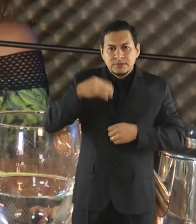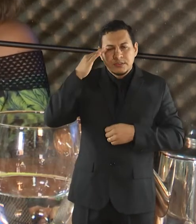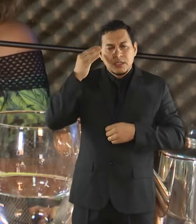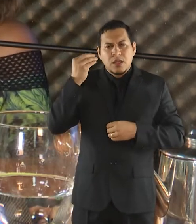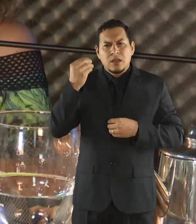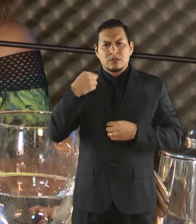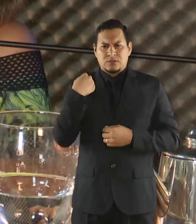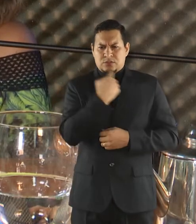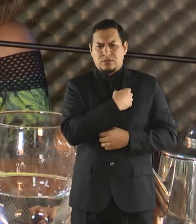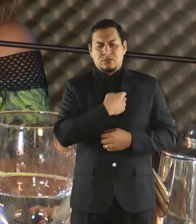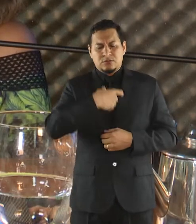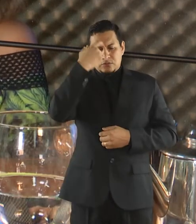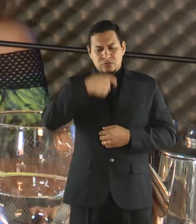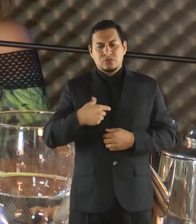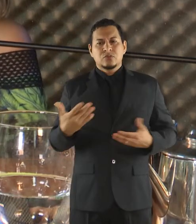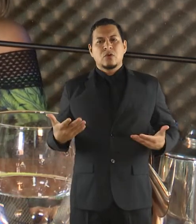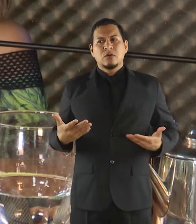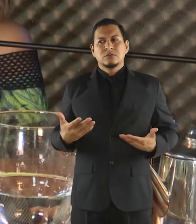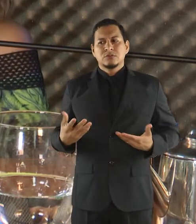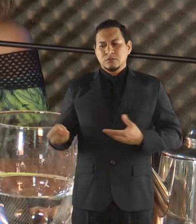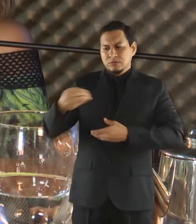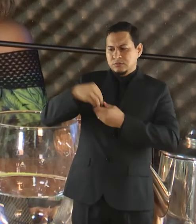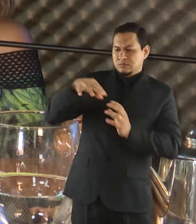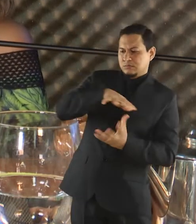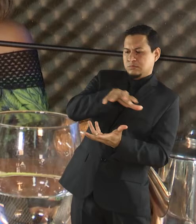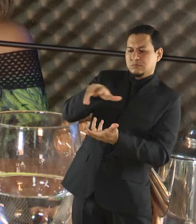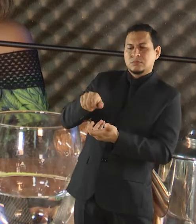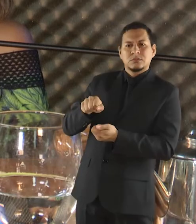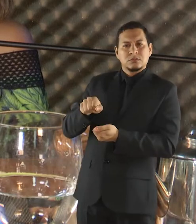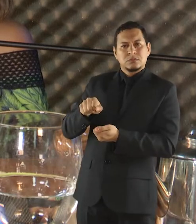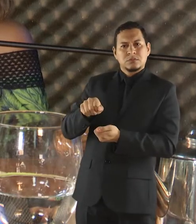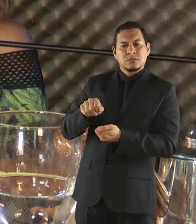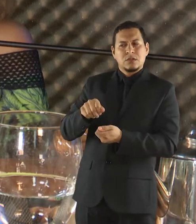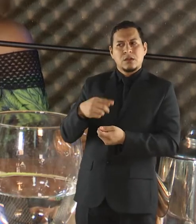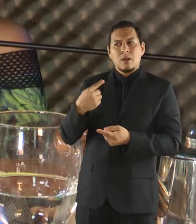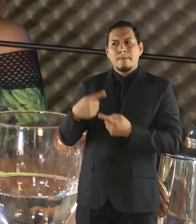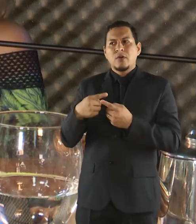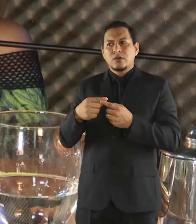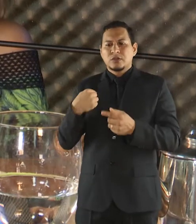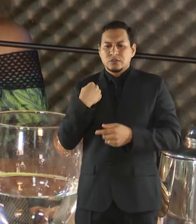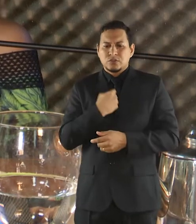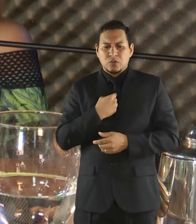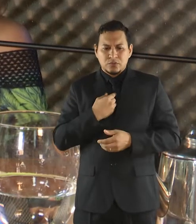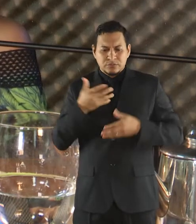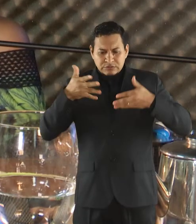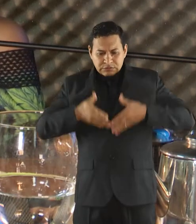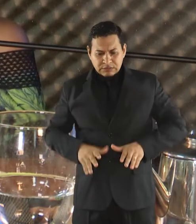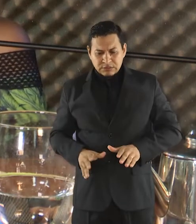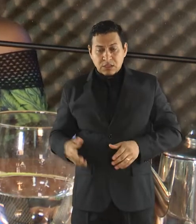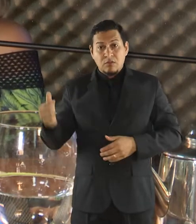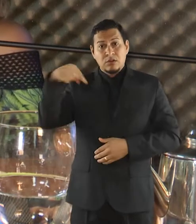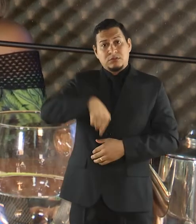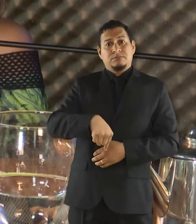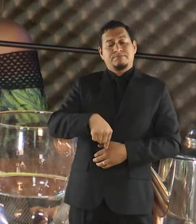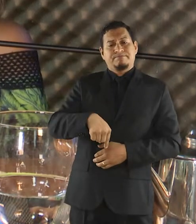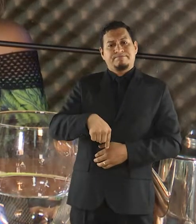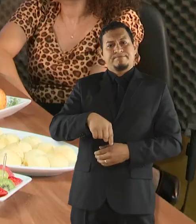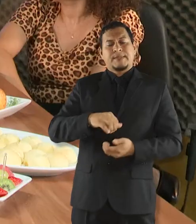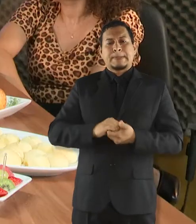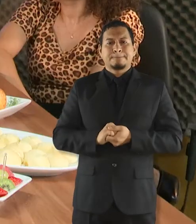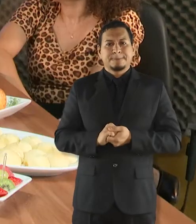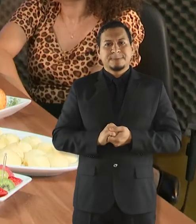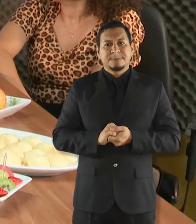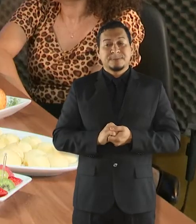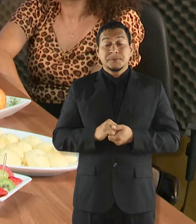gente é, entendeu? A gente precisa saber para que a gente veio, para que a gente veio ao mundo,